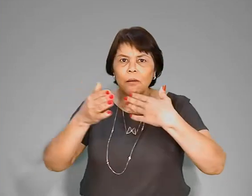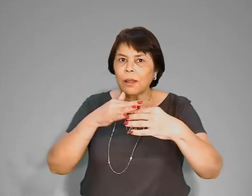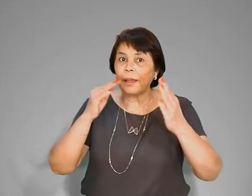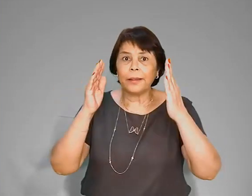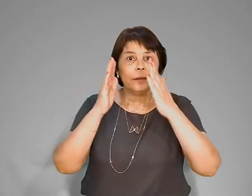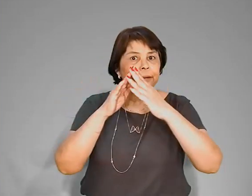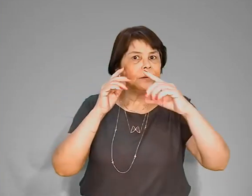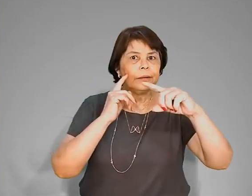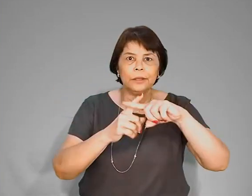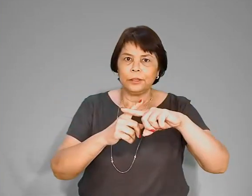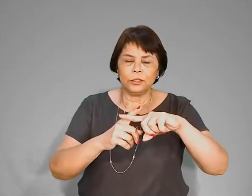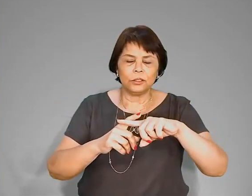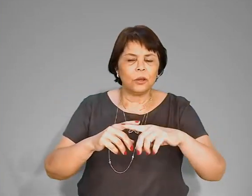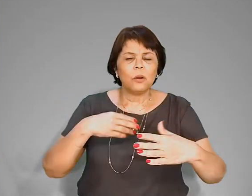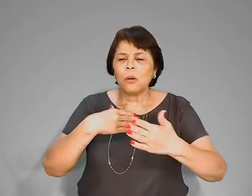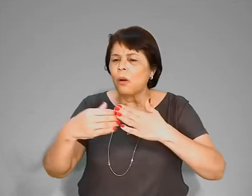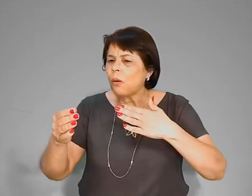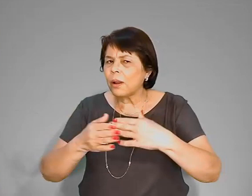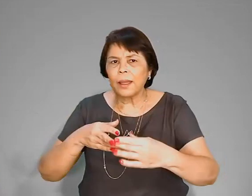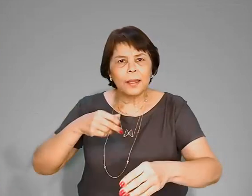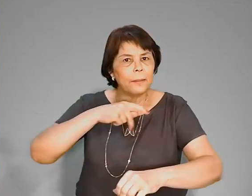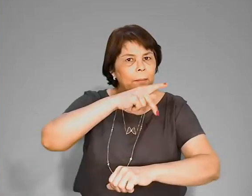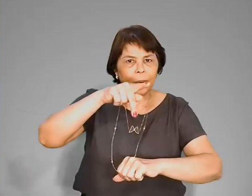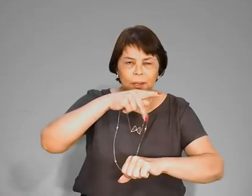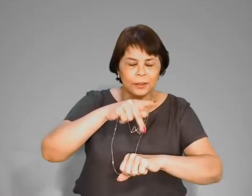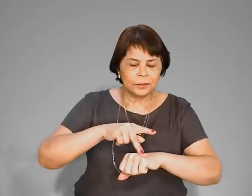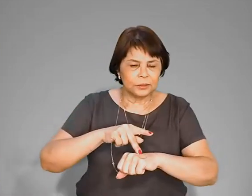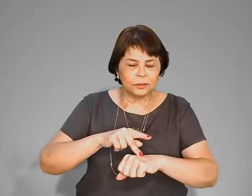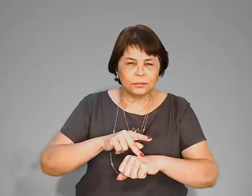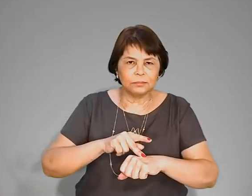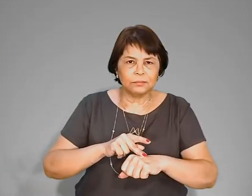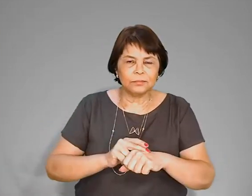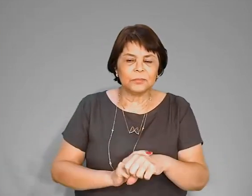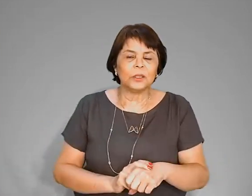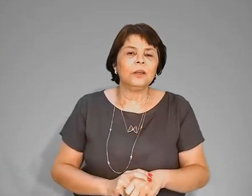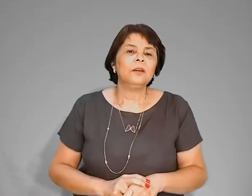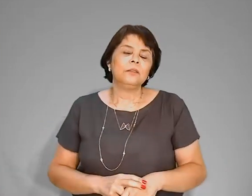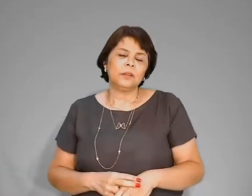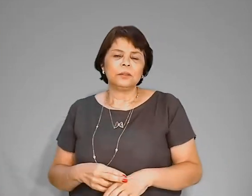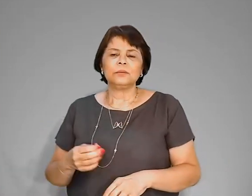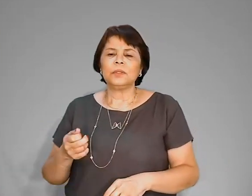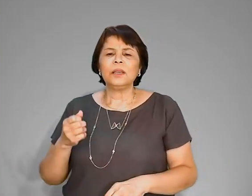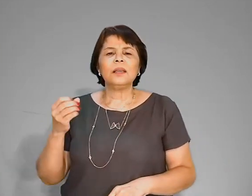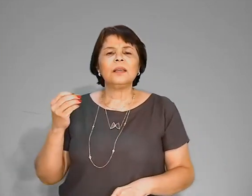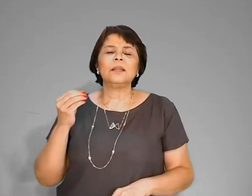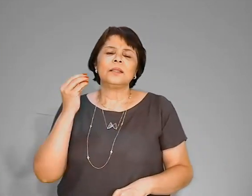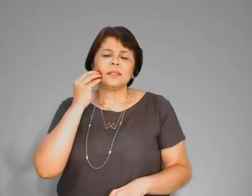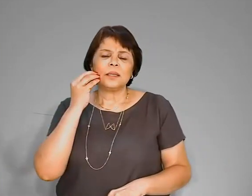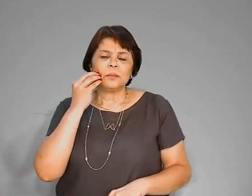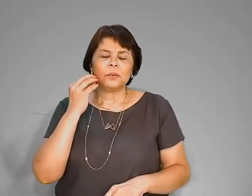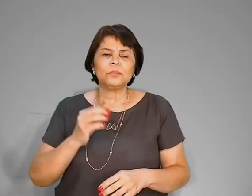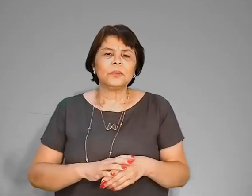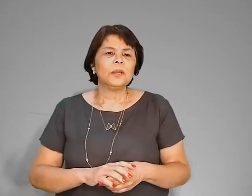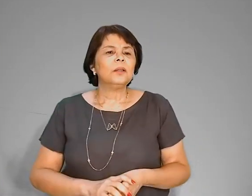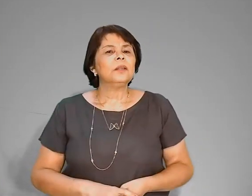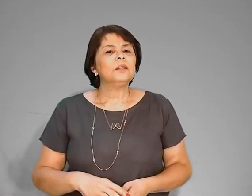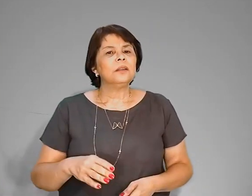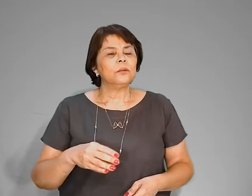Em qualquer igreja. Vou dar um exemplo antigo e um exemplo atual. Vocês se lembram do Billy